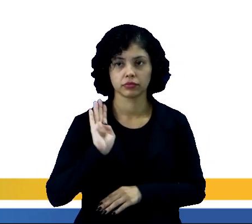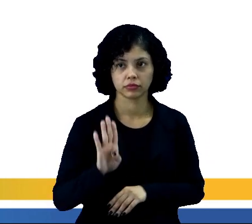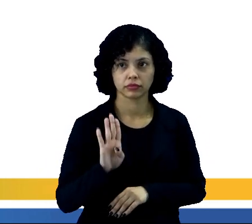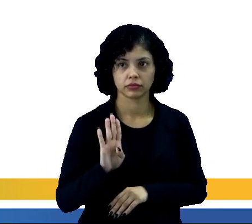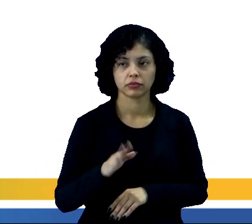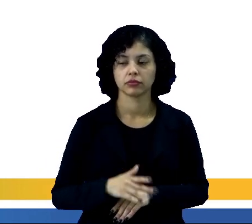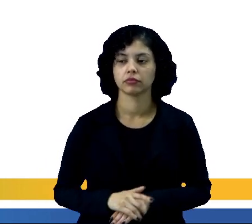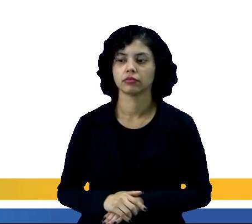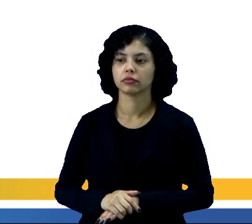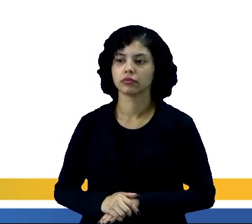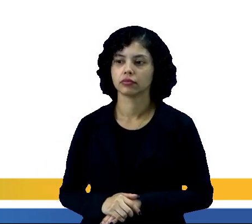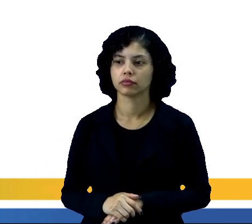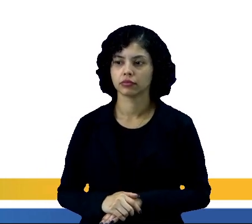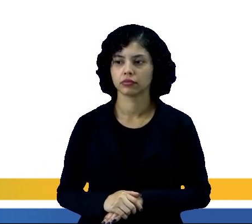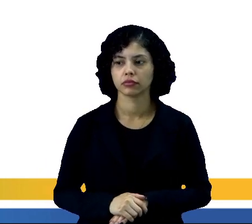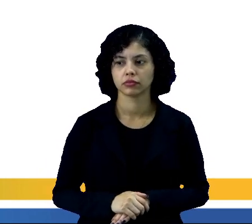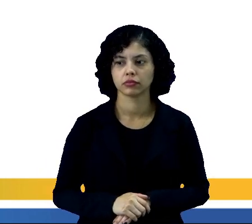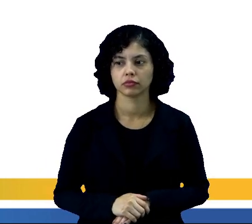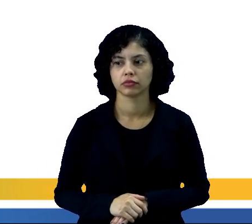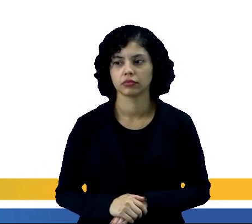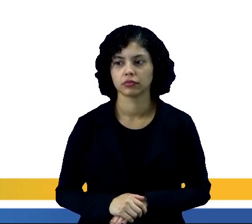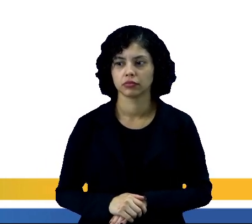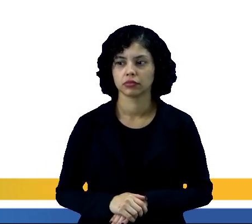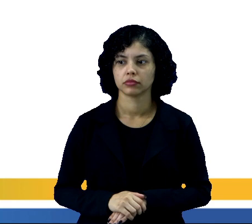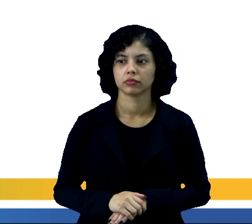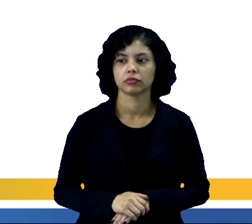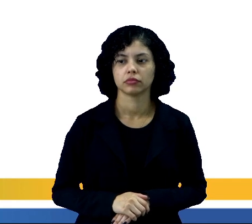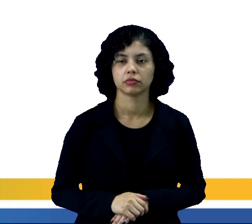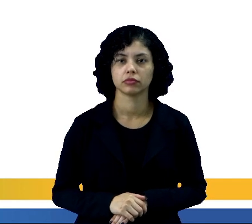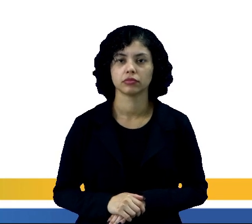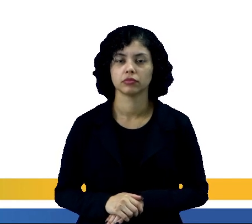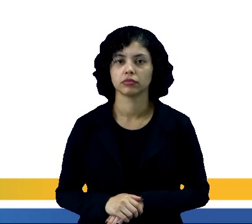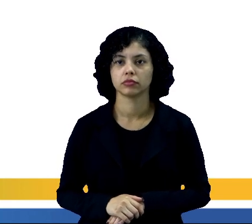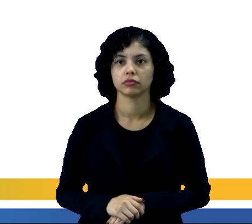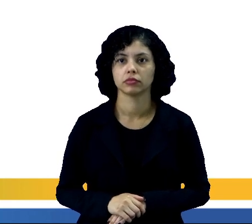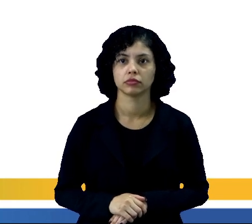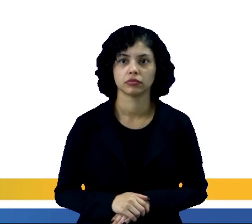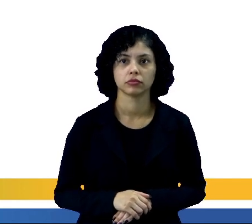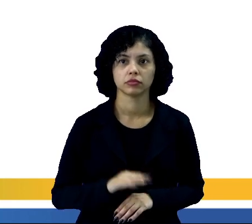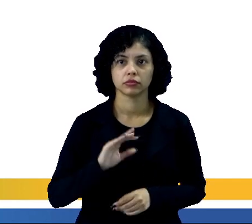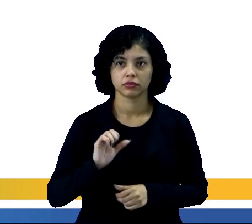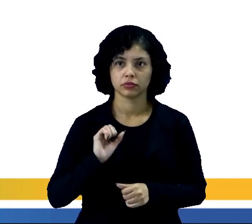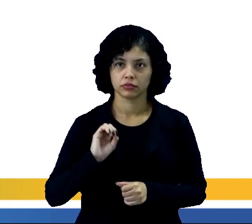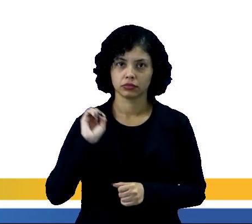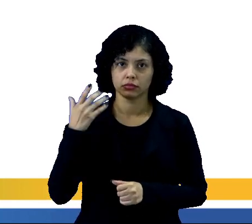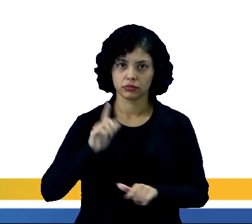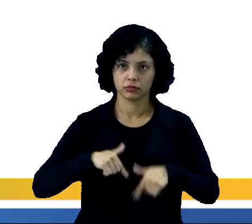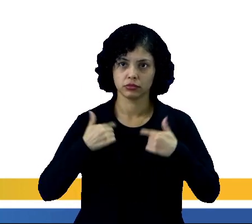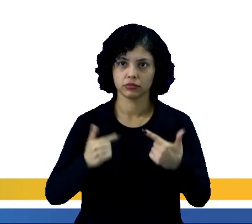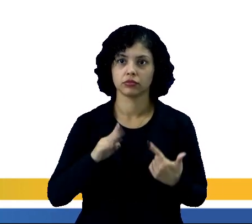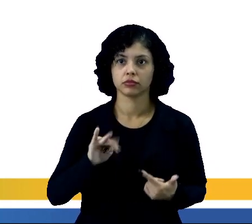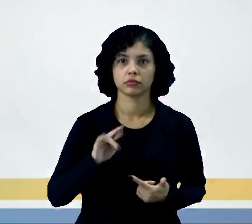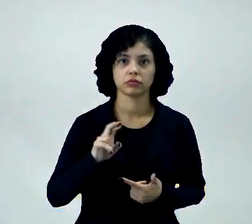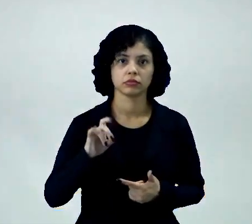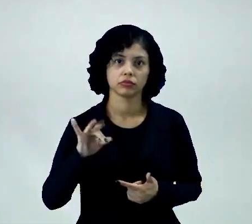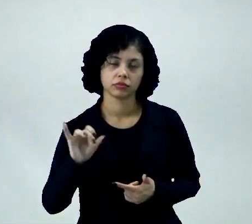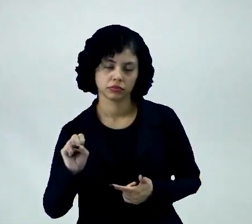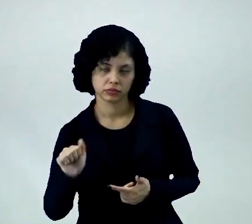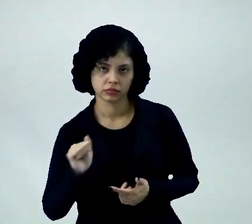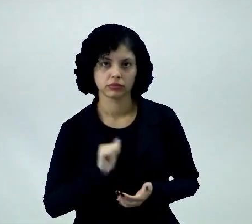A Batalha de Stalingrado, né, é um desdobramento da Operação Barbarossa, né, que acaba,